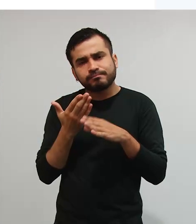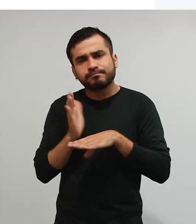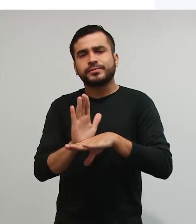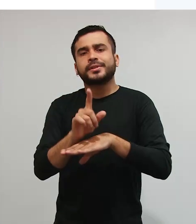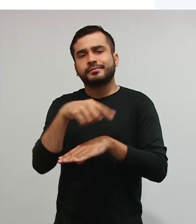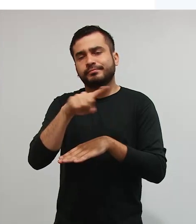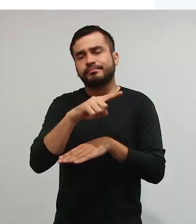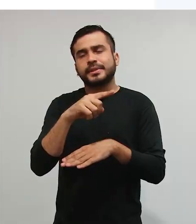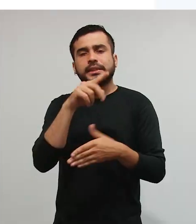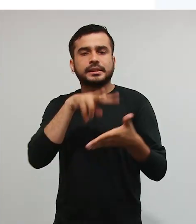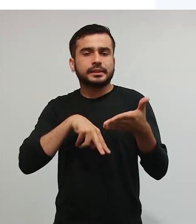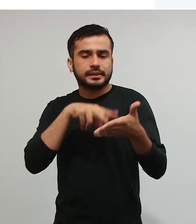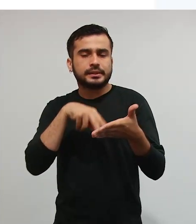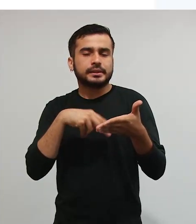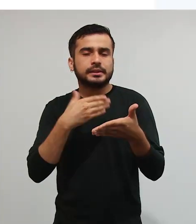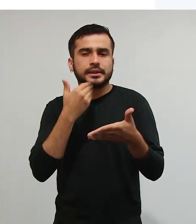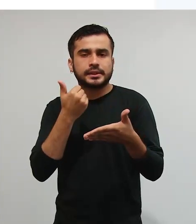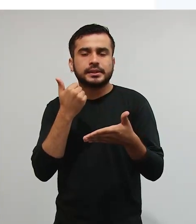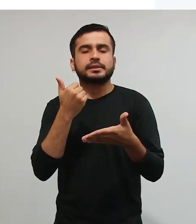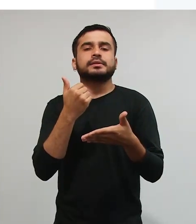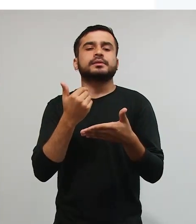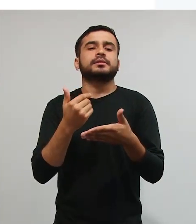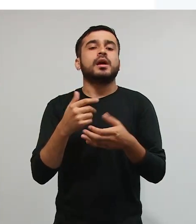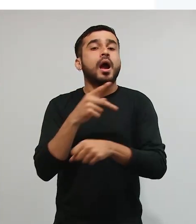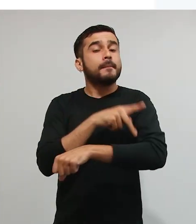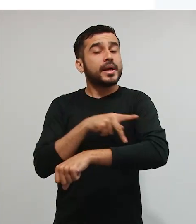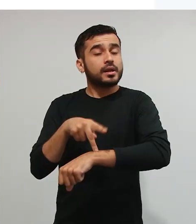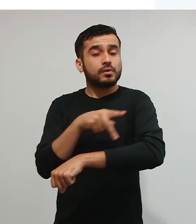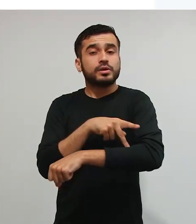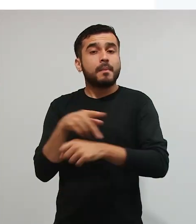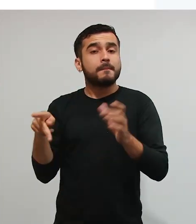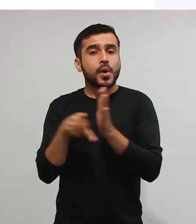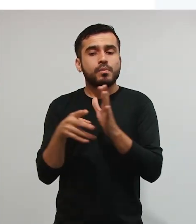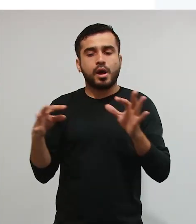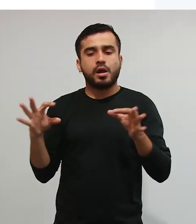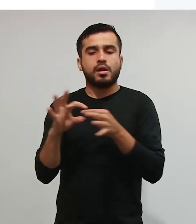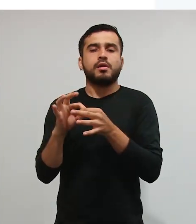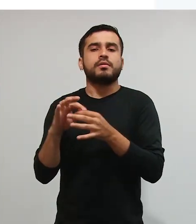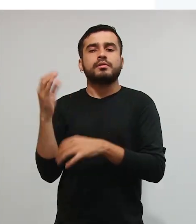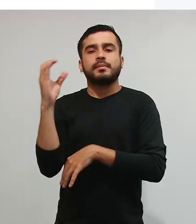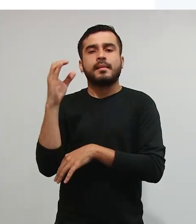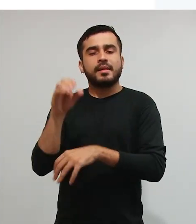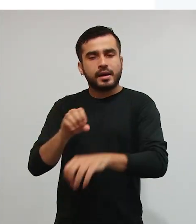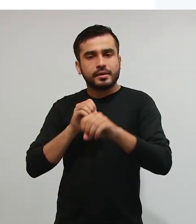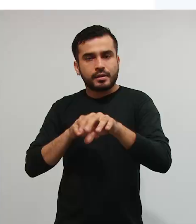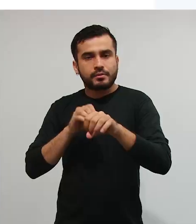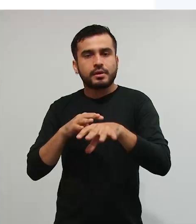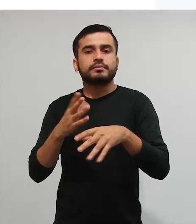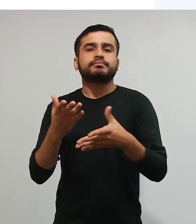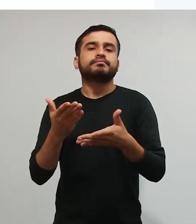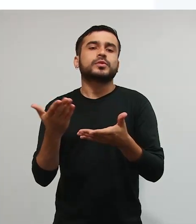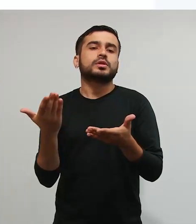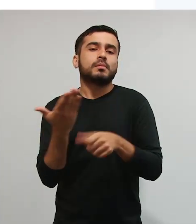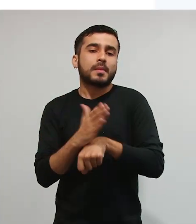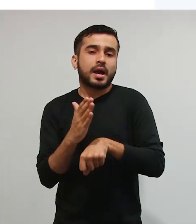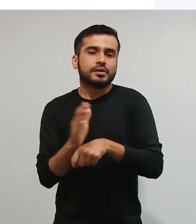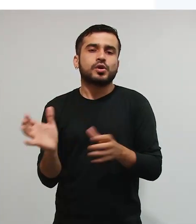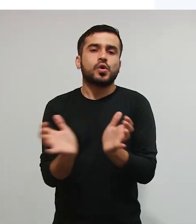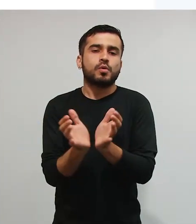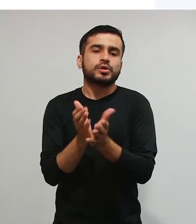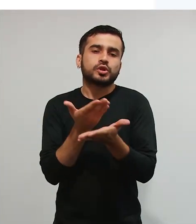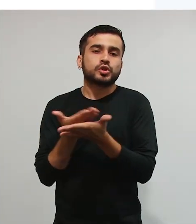que eu destaco aqui é justamente esse da Pedagogia como Ciência da Educação, que o projeto de práticas colaborativas de estudos em